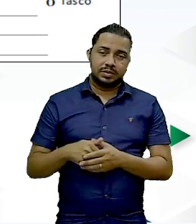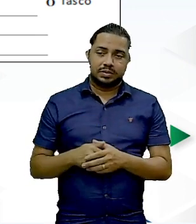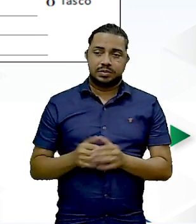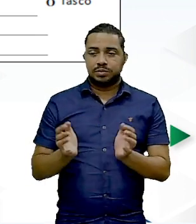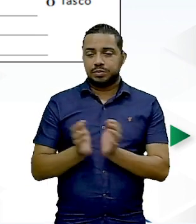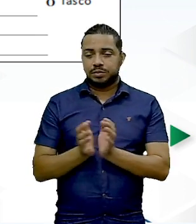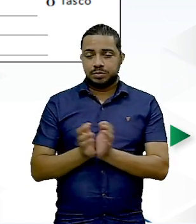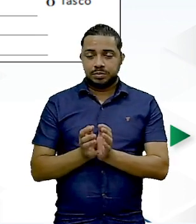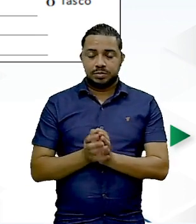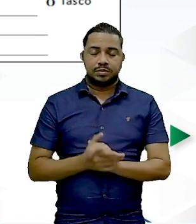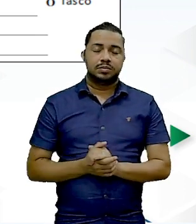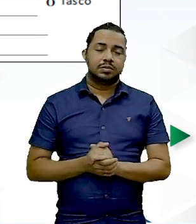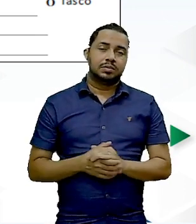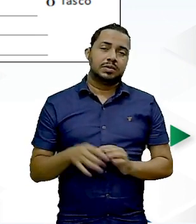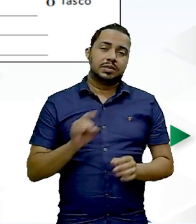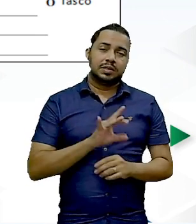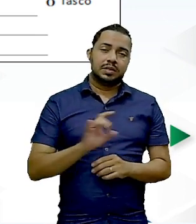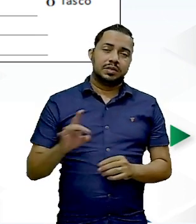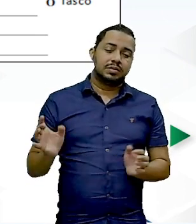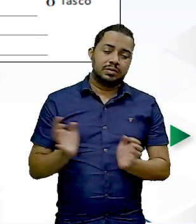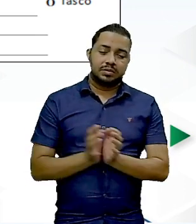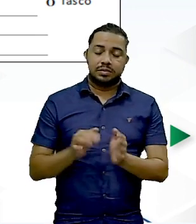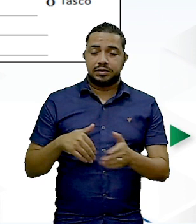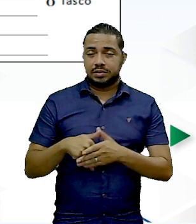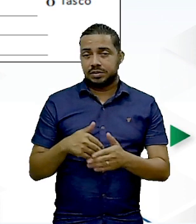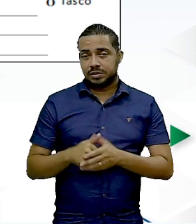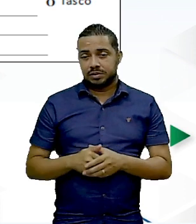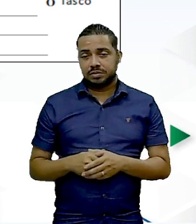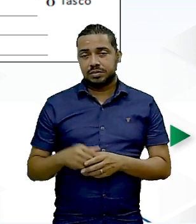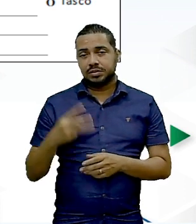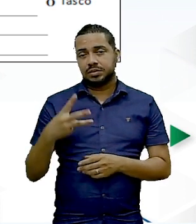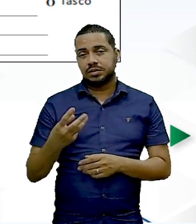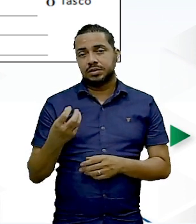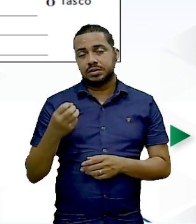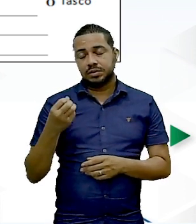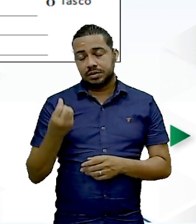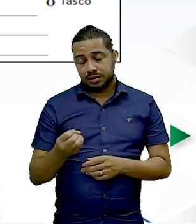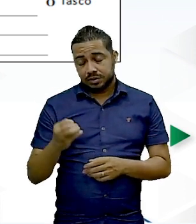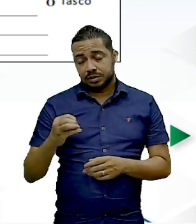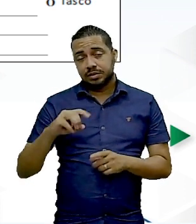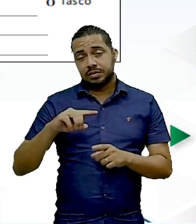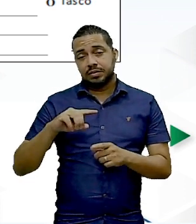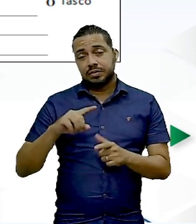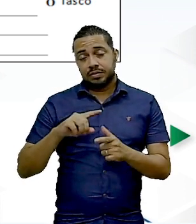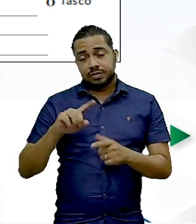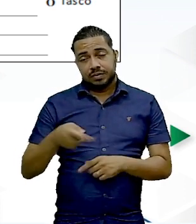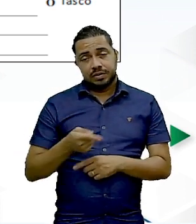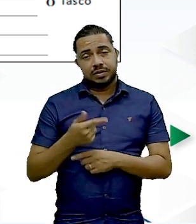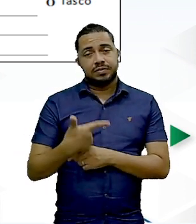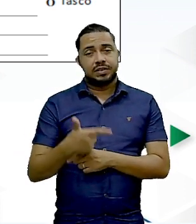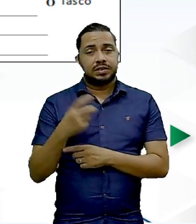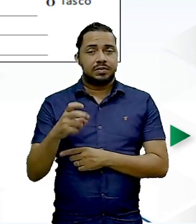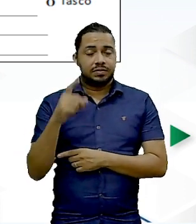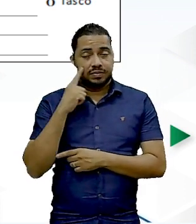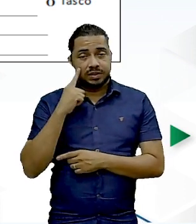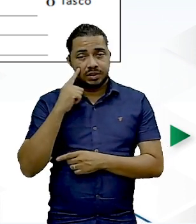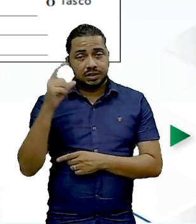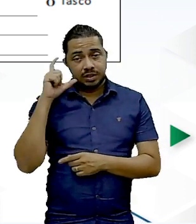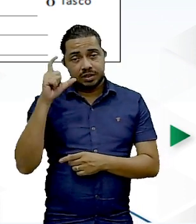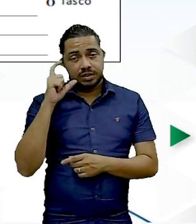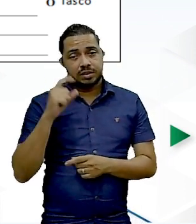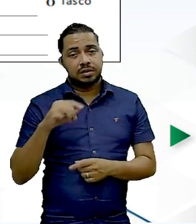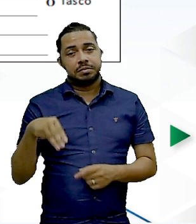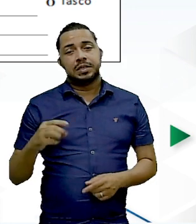aí colocados, cada um sendo seu time, e aí deu 30,25. Veja que interessante como a